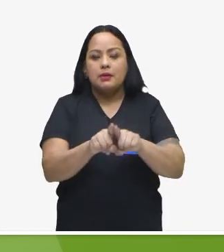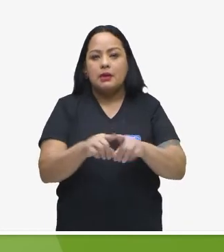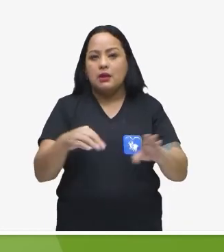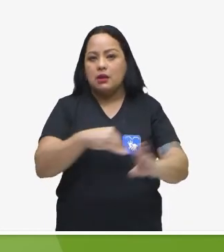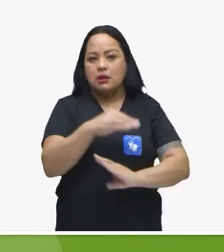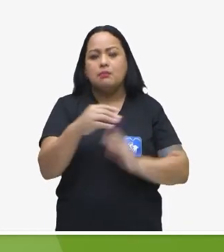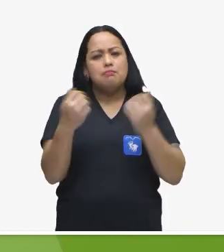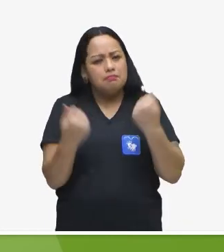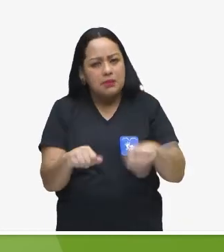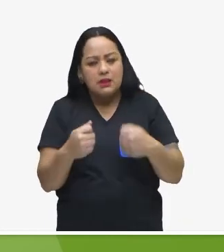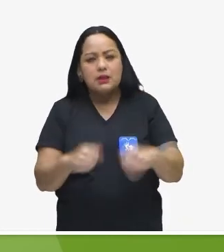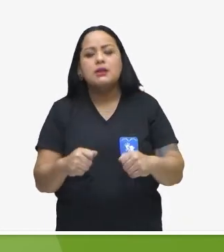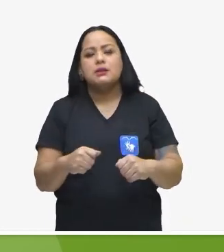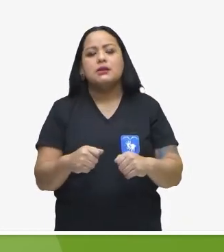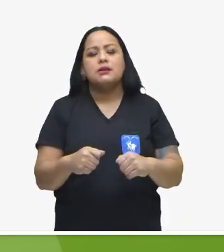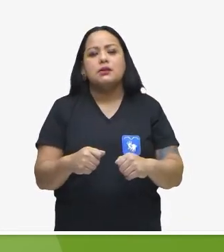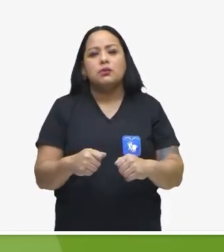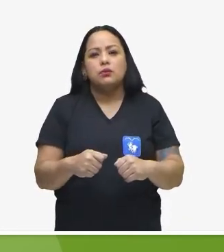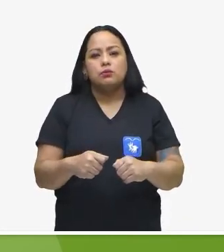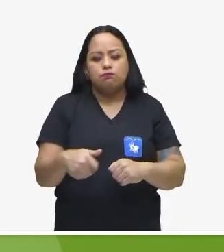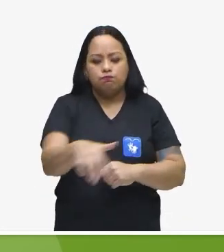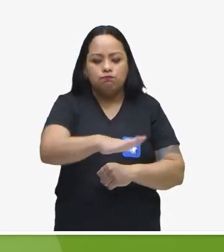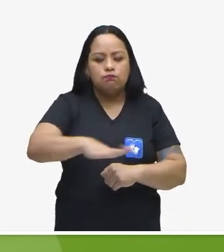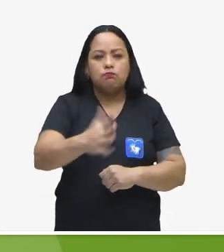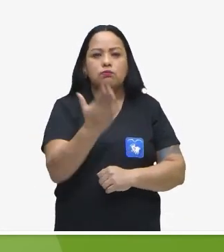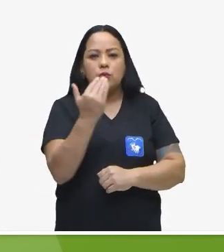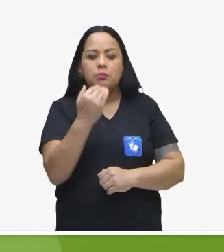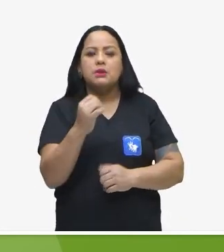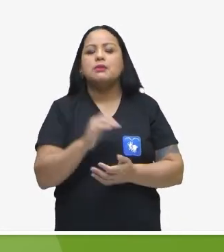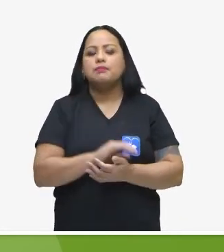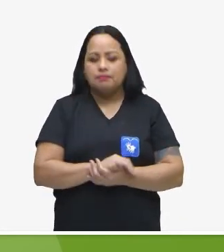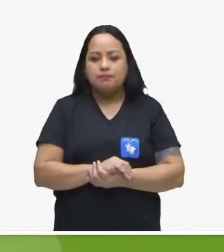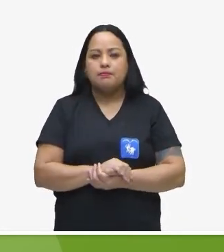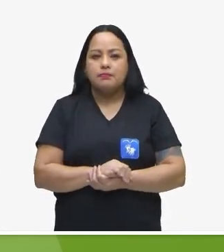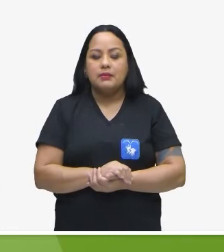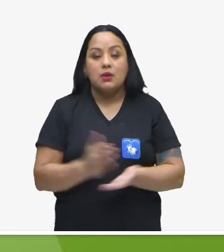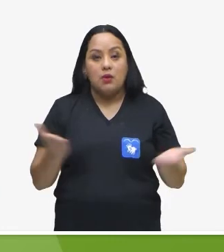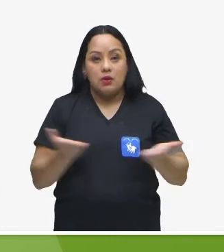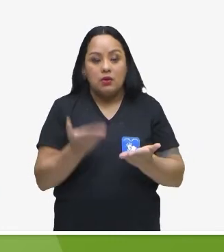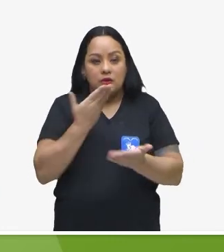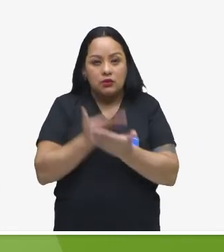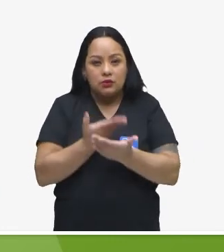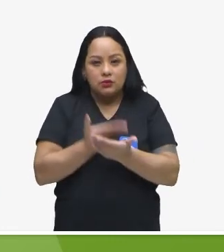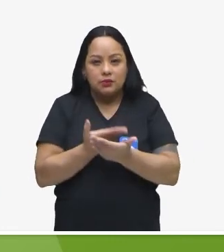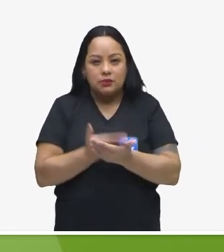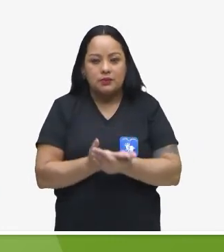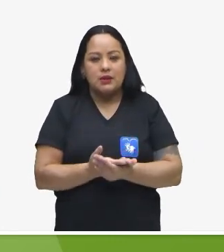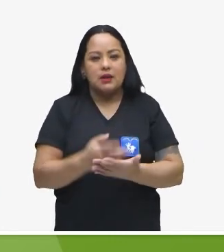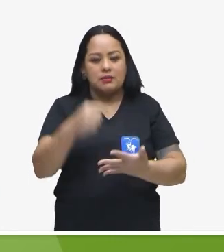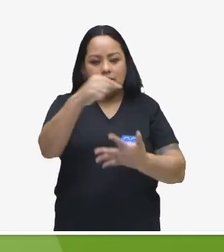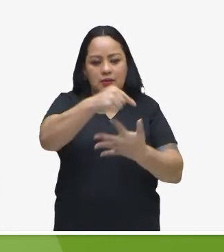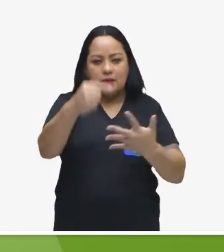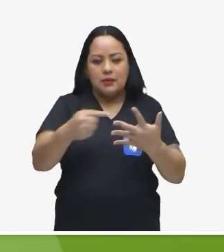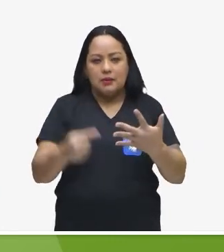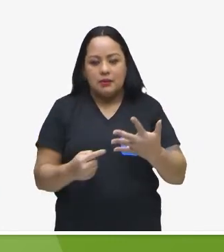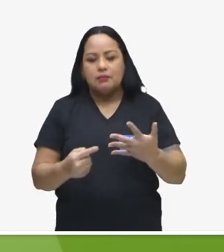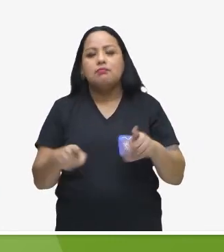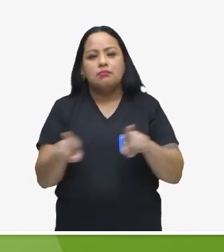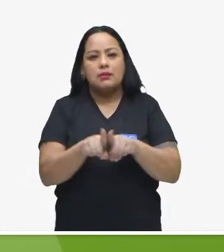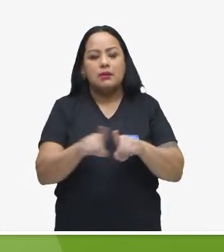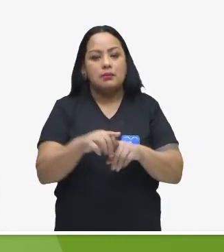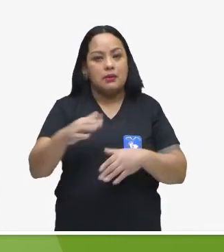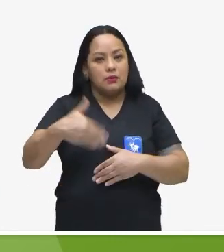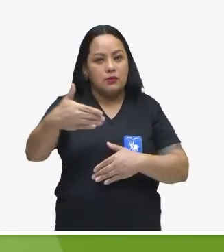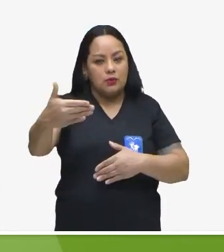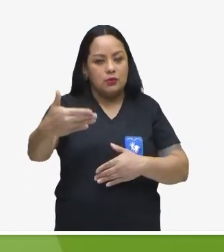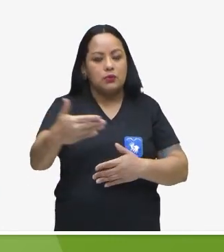totalmente dependentes dos alimentos do ambiente, tá bom? Então, vamos estudar esses diferentes tipos de animais também mais lá para